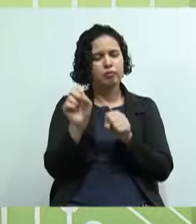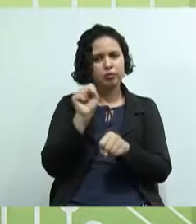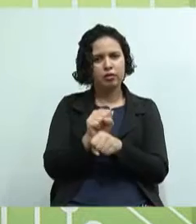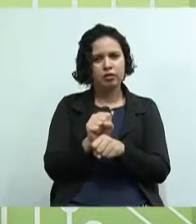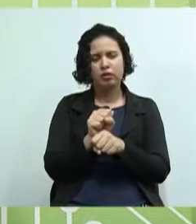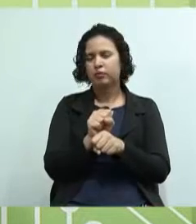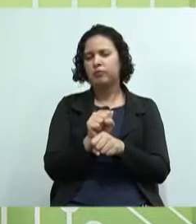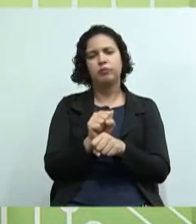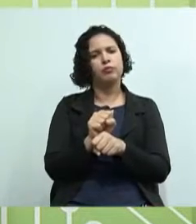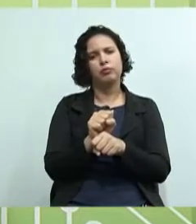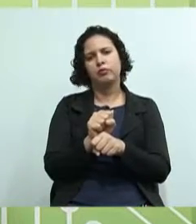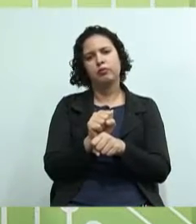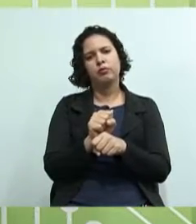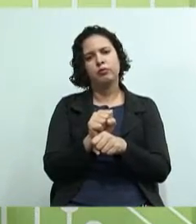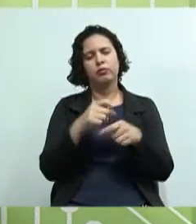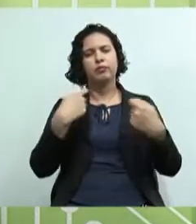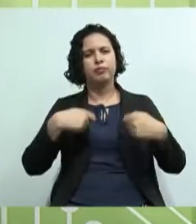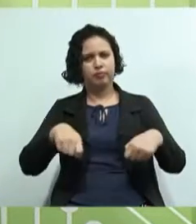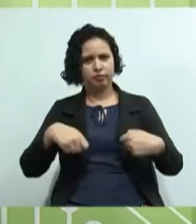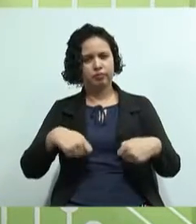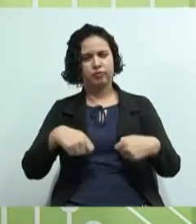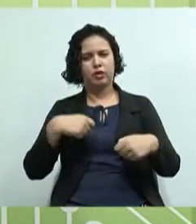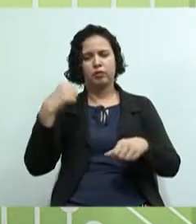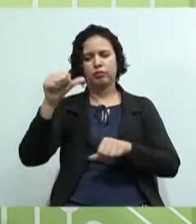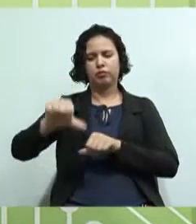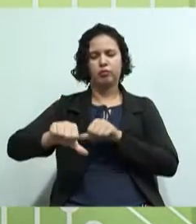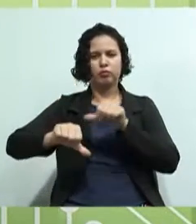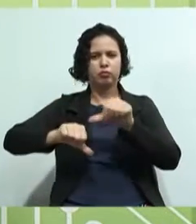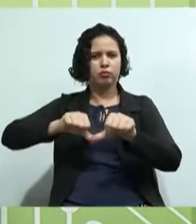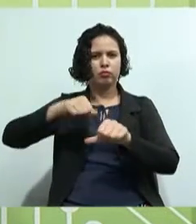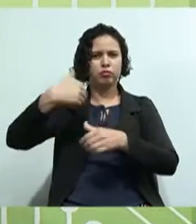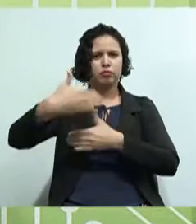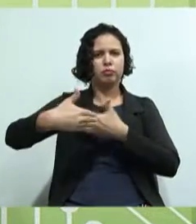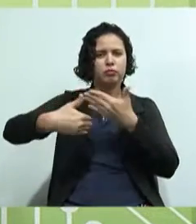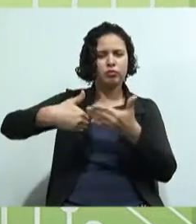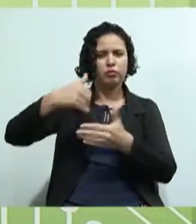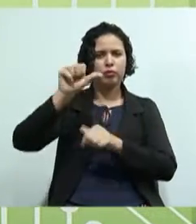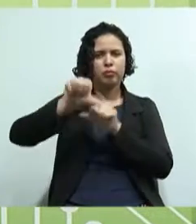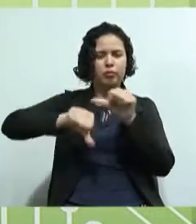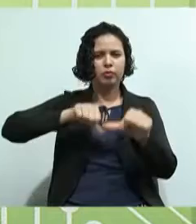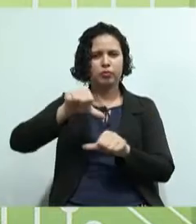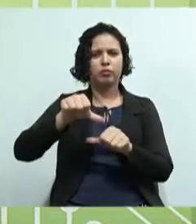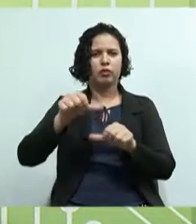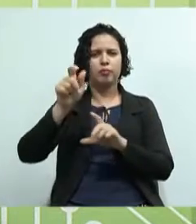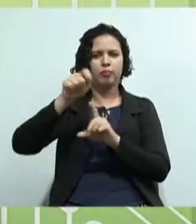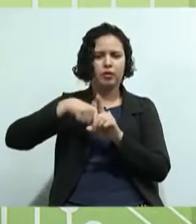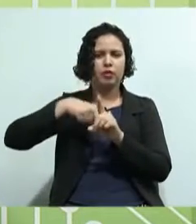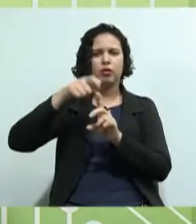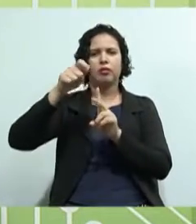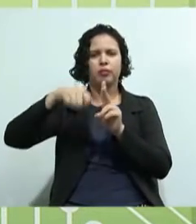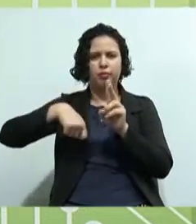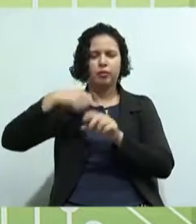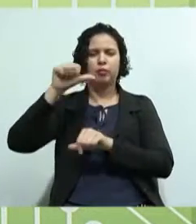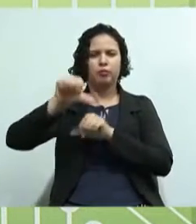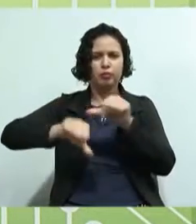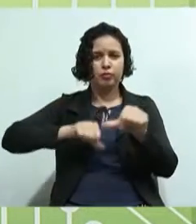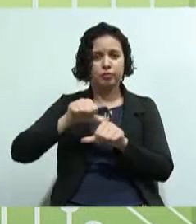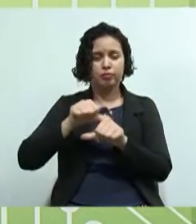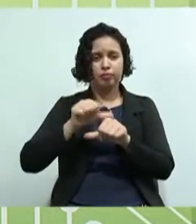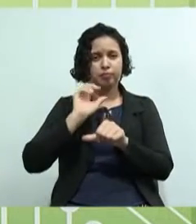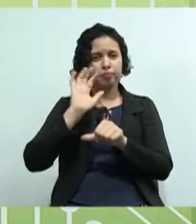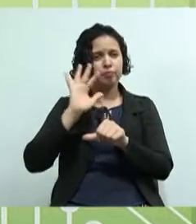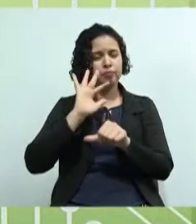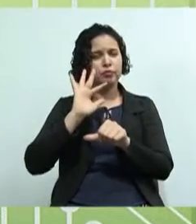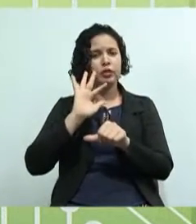vai trazer, na verdade, que vai passar por mutações ao longo dos anos, às vezes até ao longo dos meses. Imagine aí uma mudança